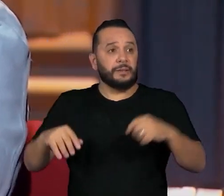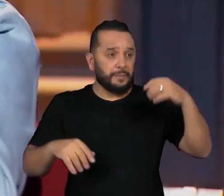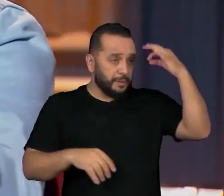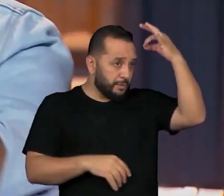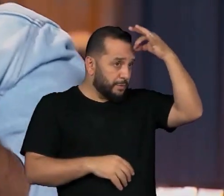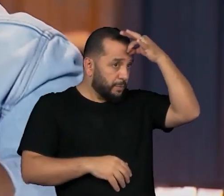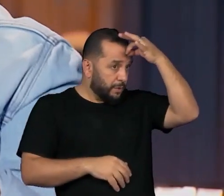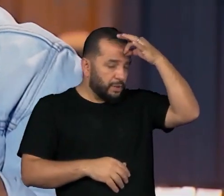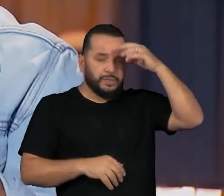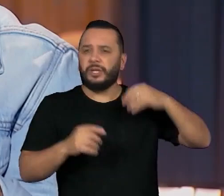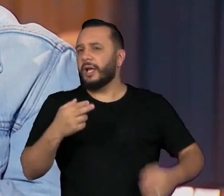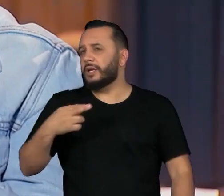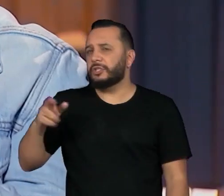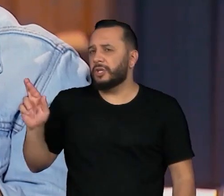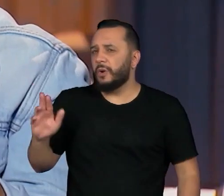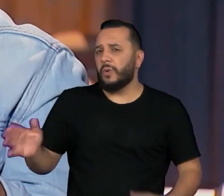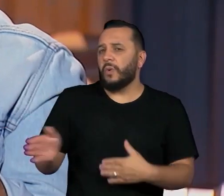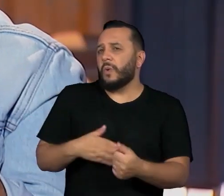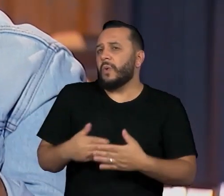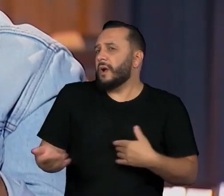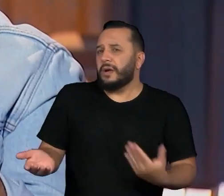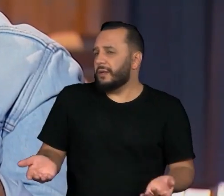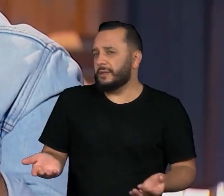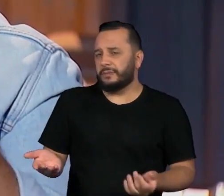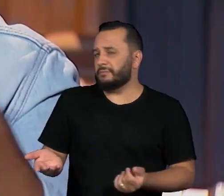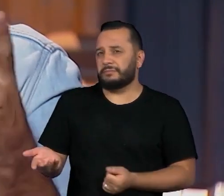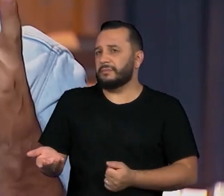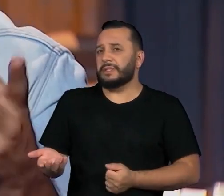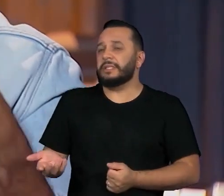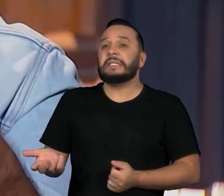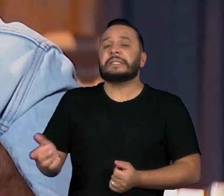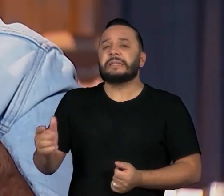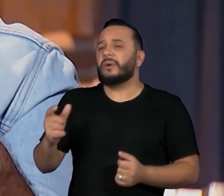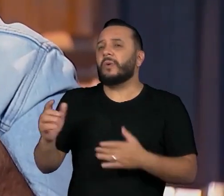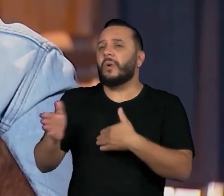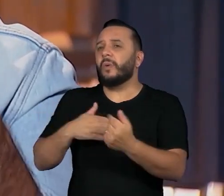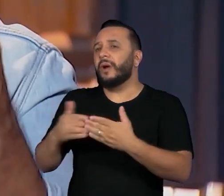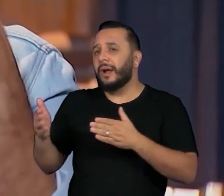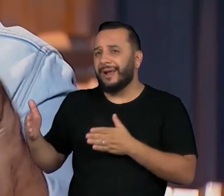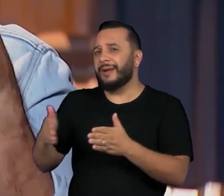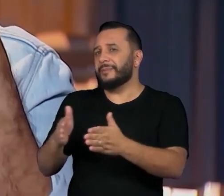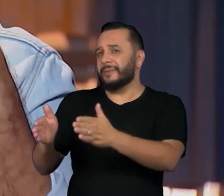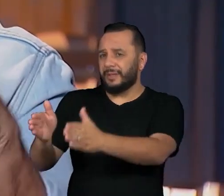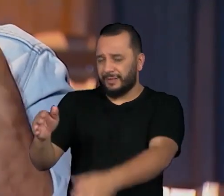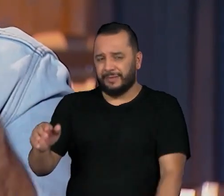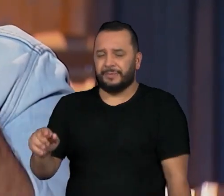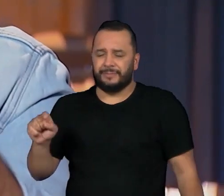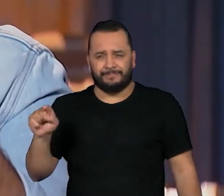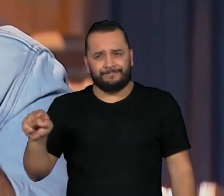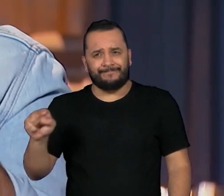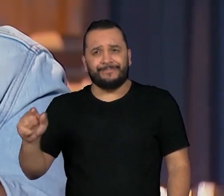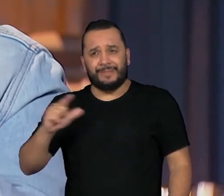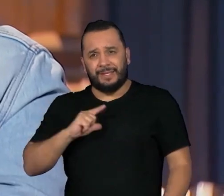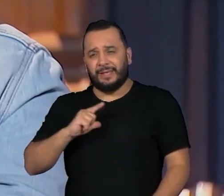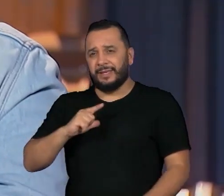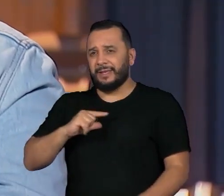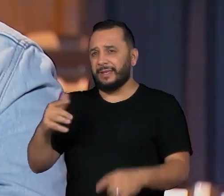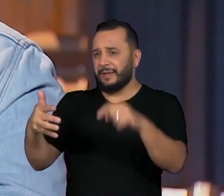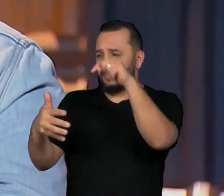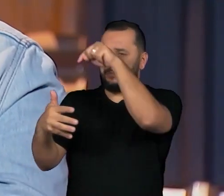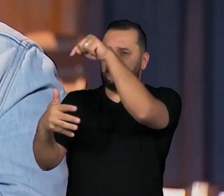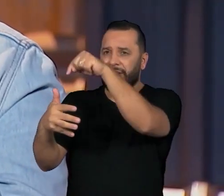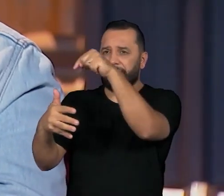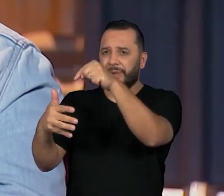espiritualidade religião independente do da direção em que você vá essa esses elementos precisam ser bem